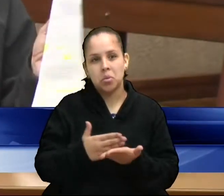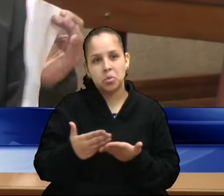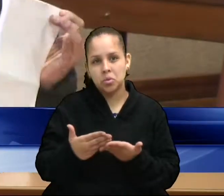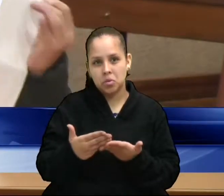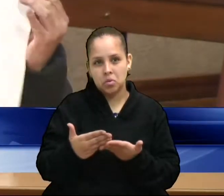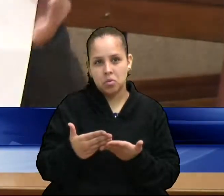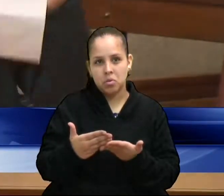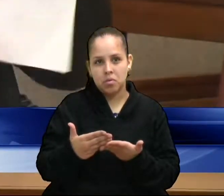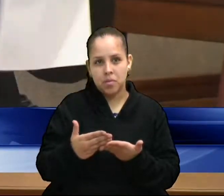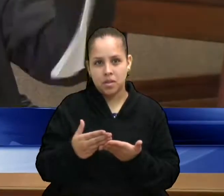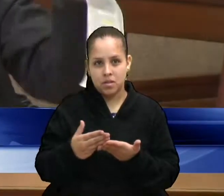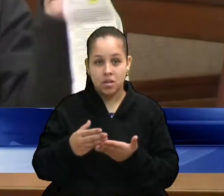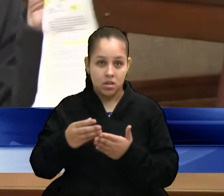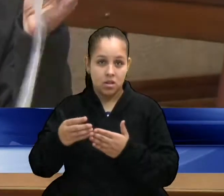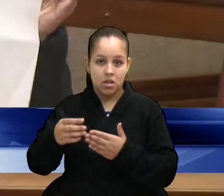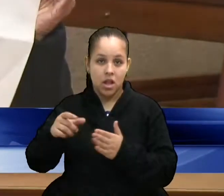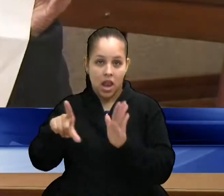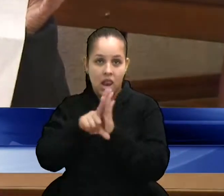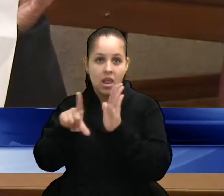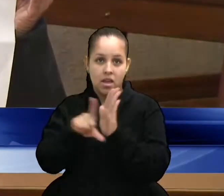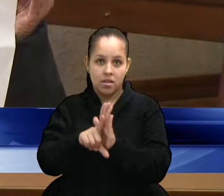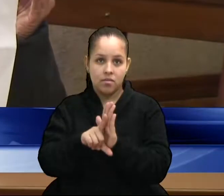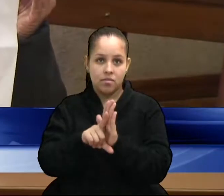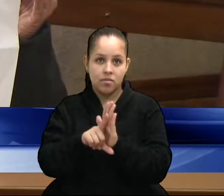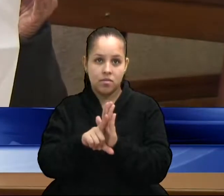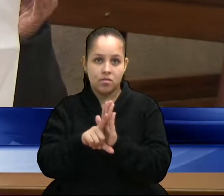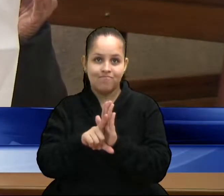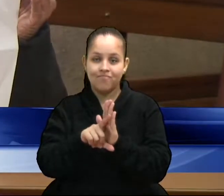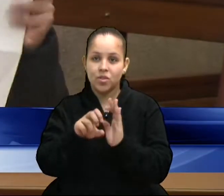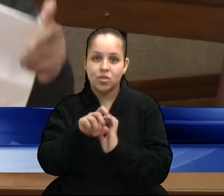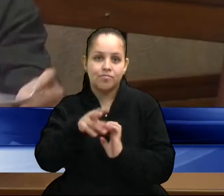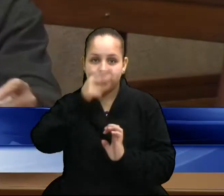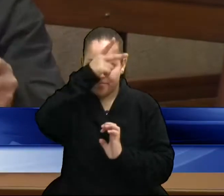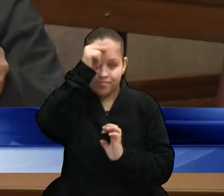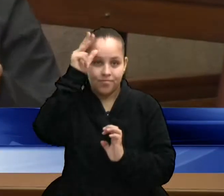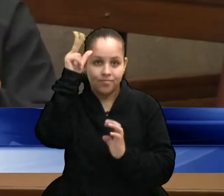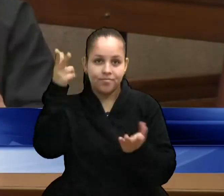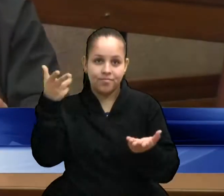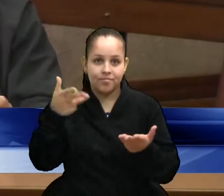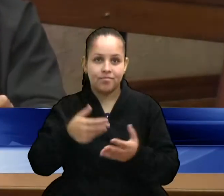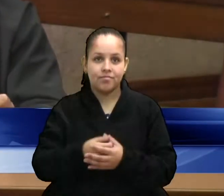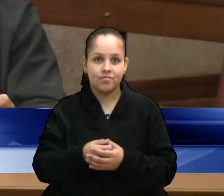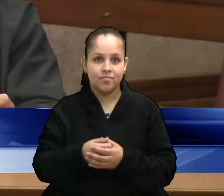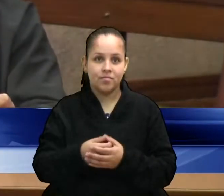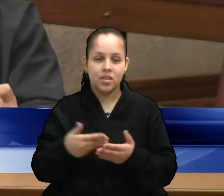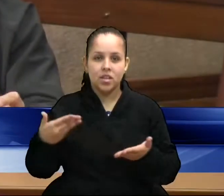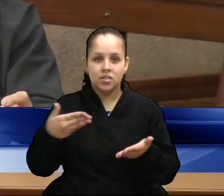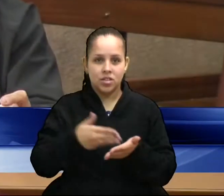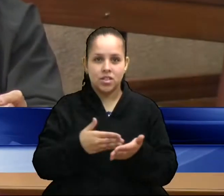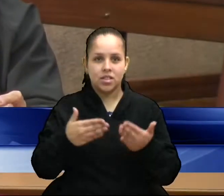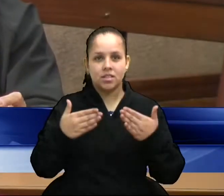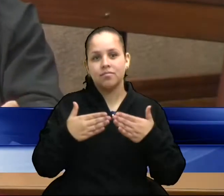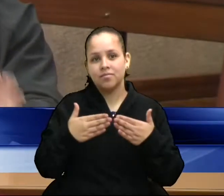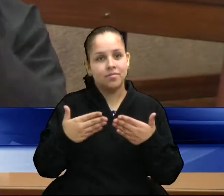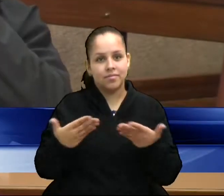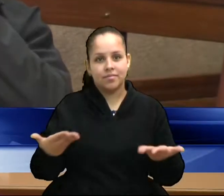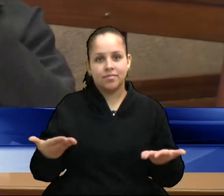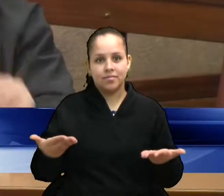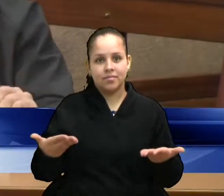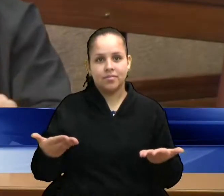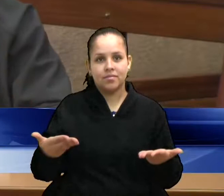de concessão, desse tipo de lei, só pode ser do Executivo Municipal. Mas a hora que vem para essa casa, podem ser